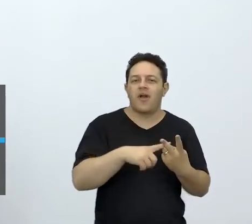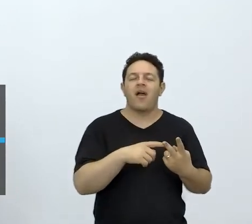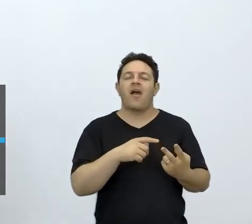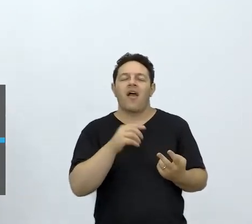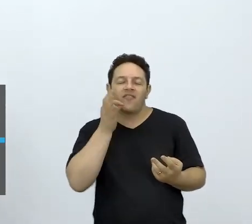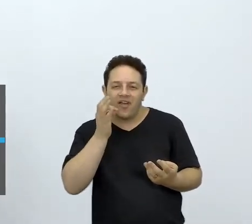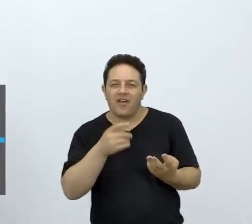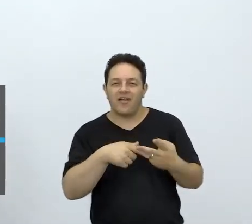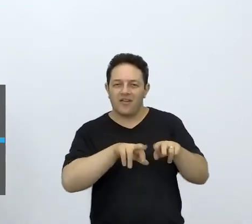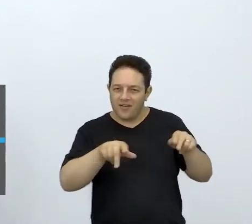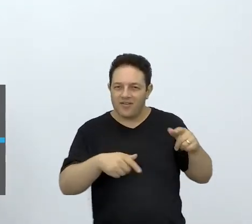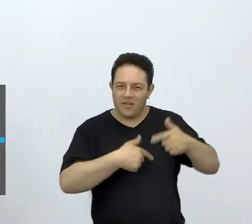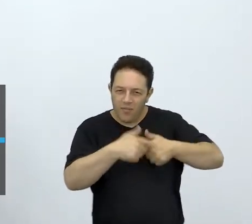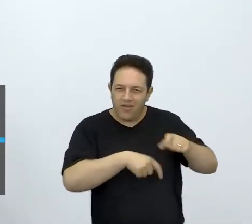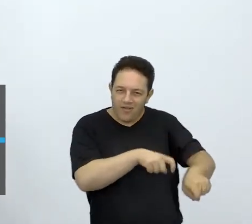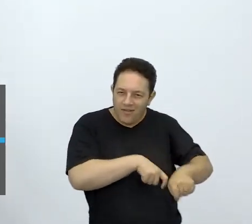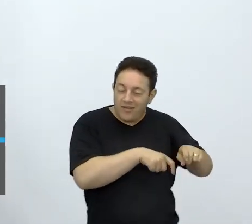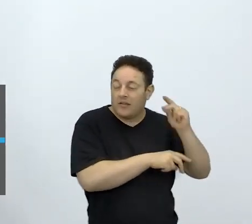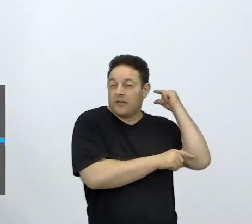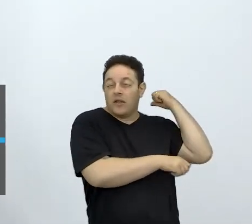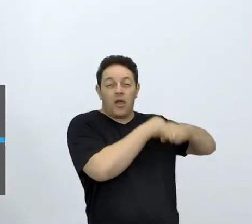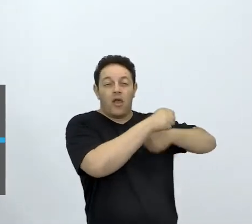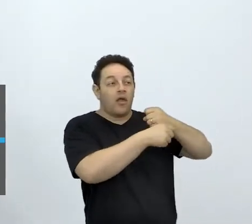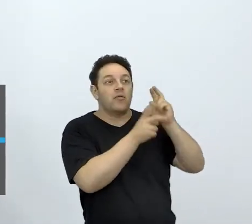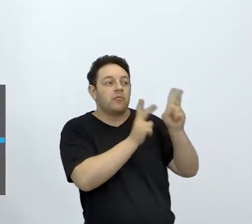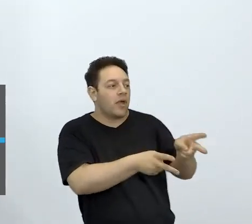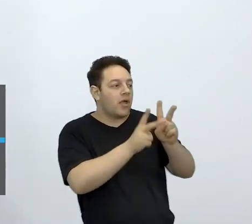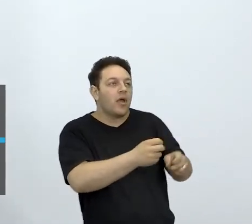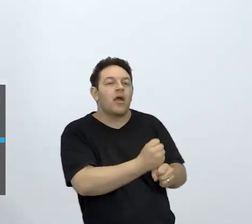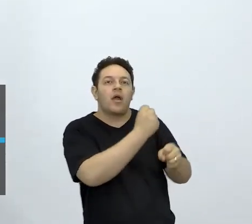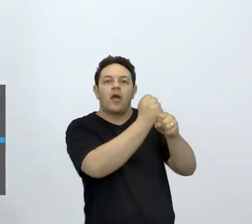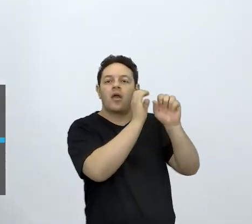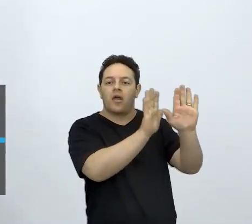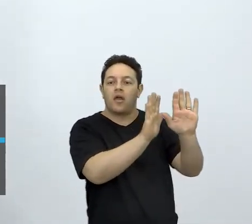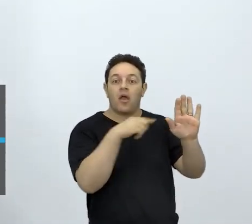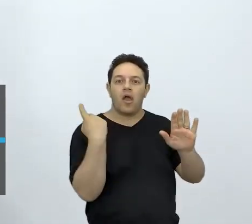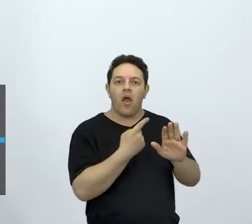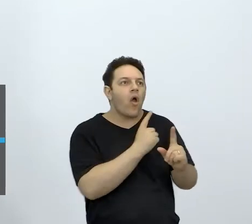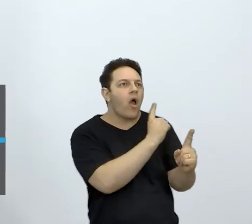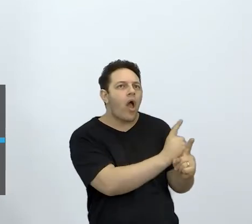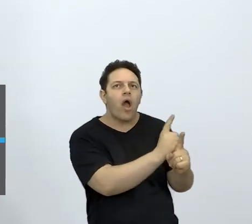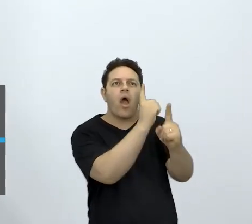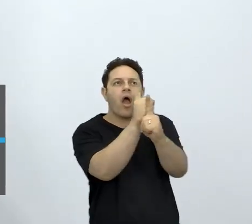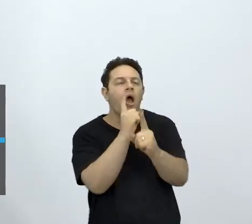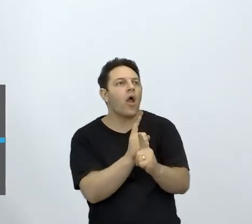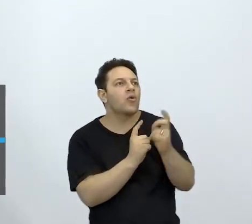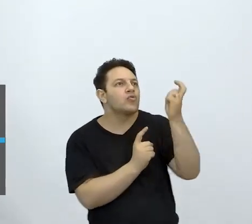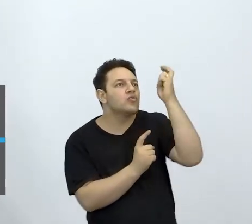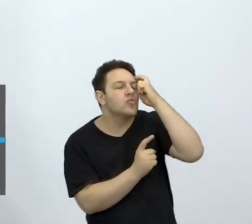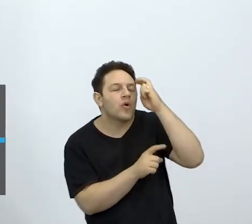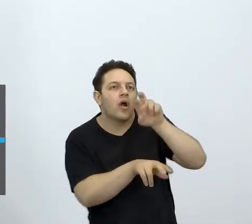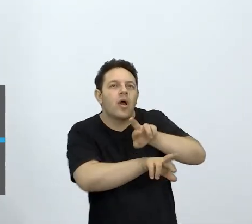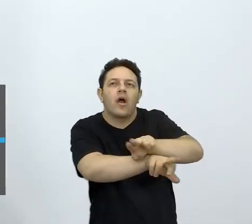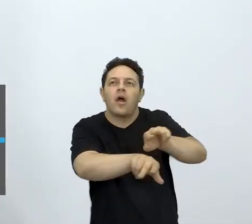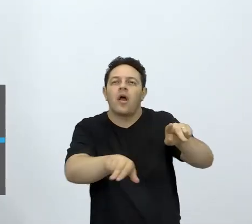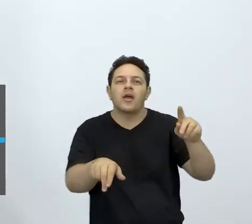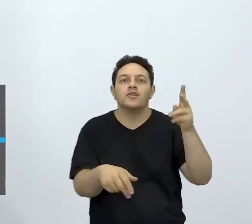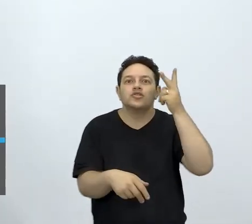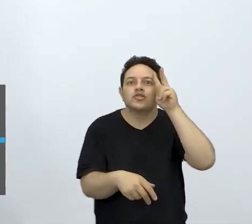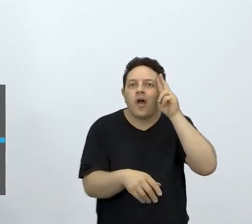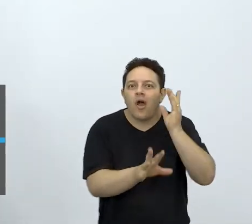café, né, enfim, são tantas, quando a gente descobre a cultura, as culturas, e